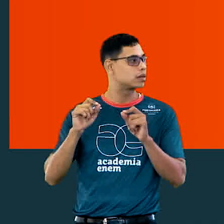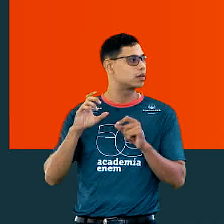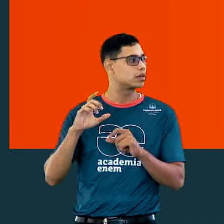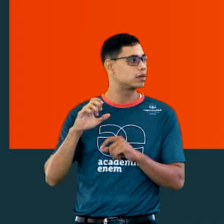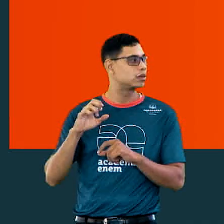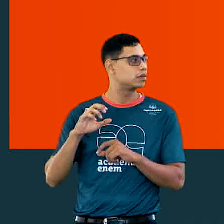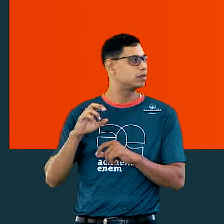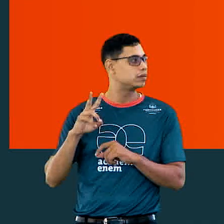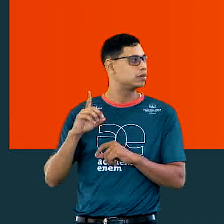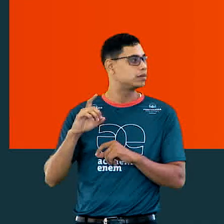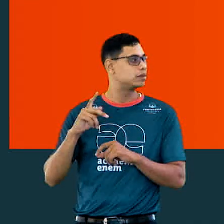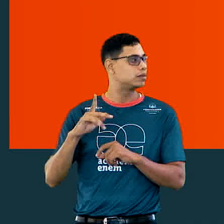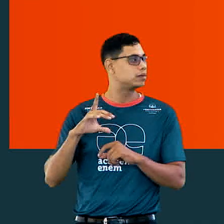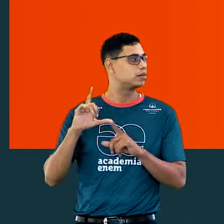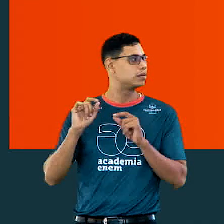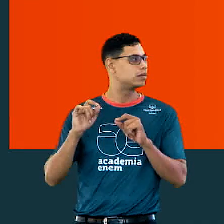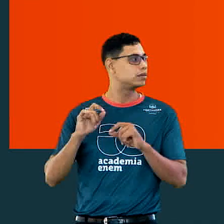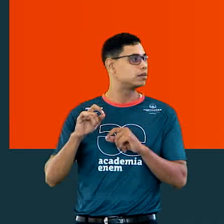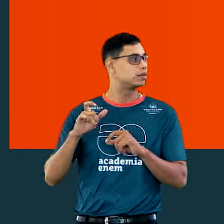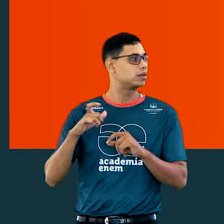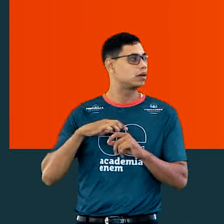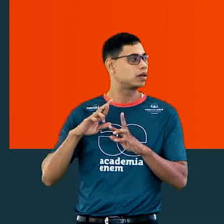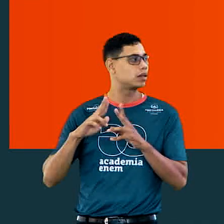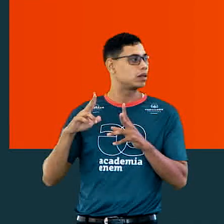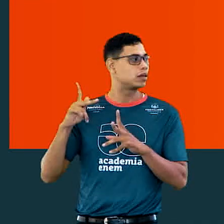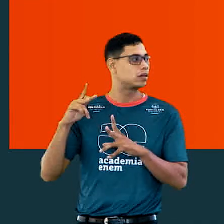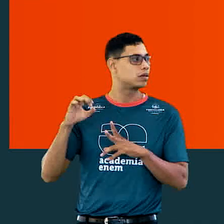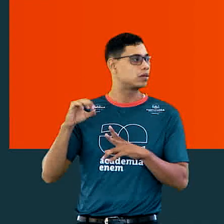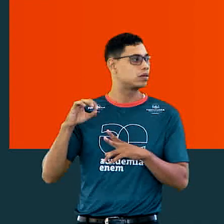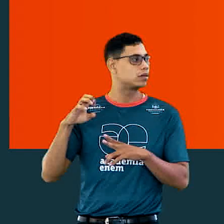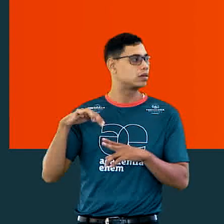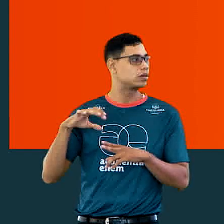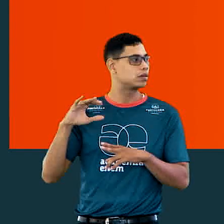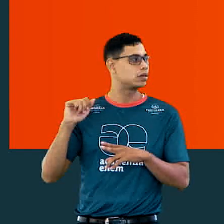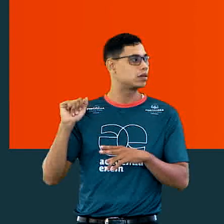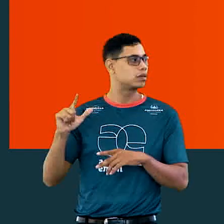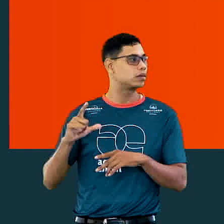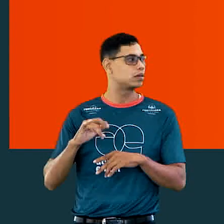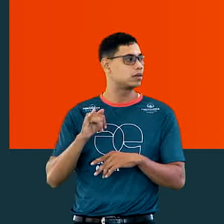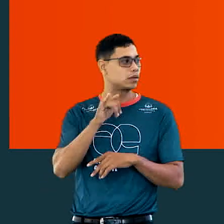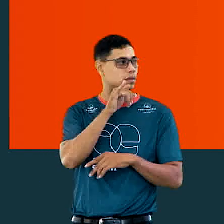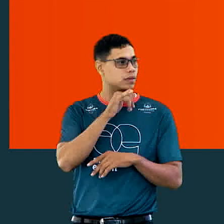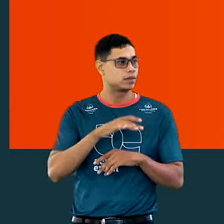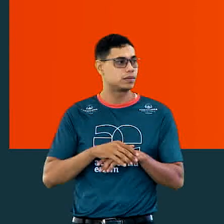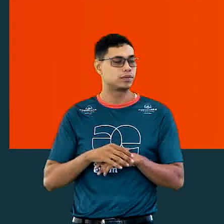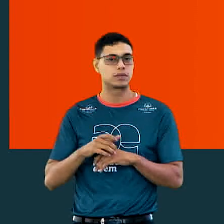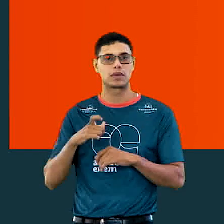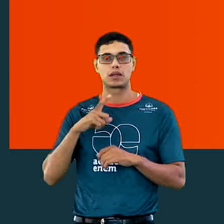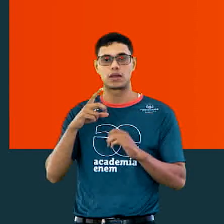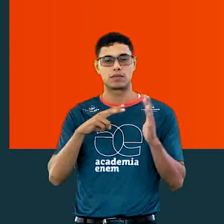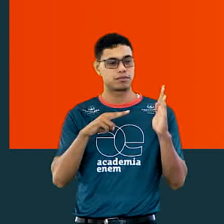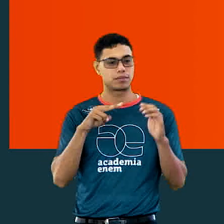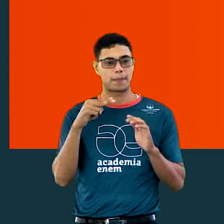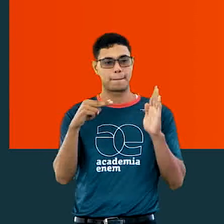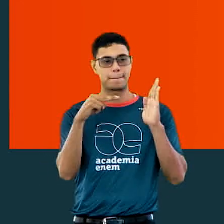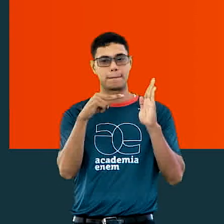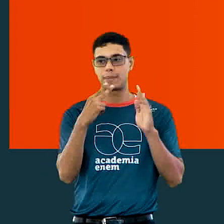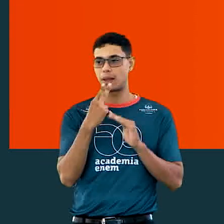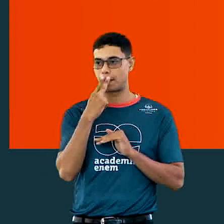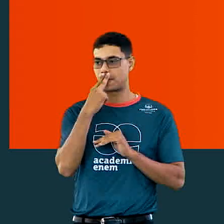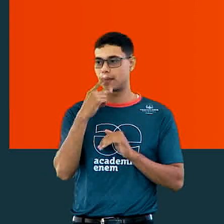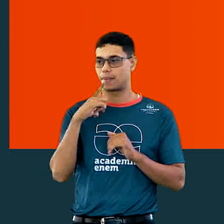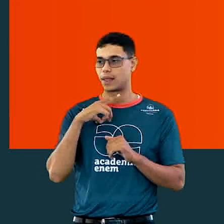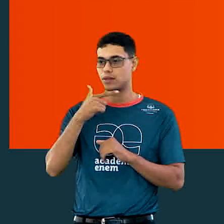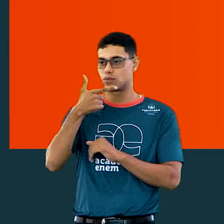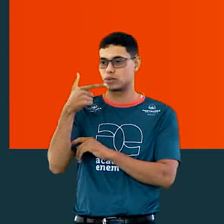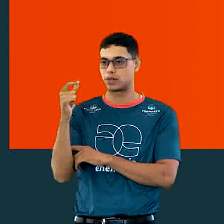DDP? É a diferença de potencial. Quando você tem uma tomada você não diz assim, eu tenho uma tomada de 220